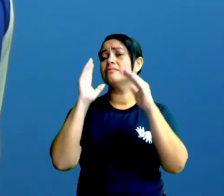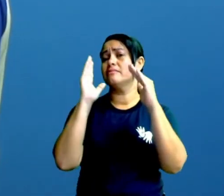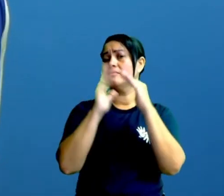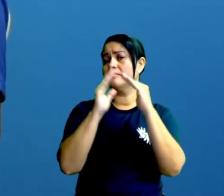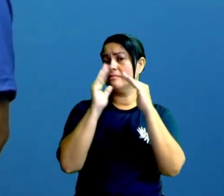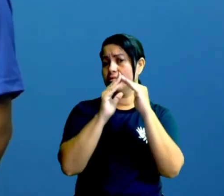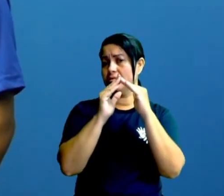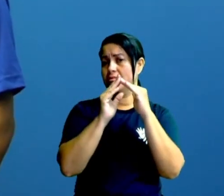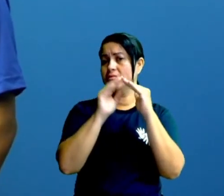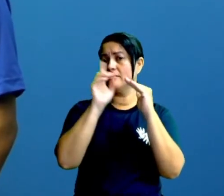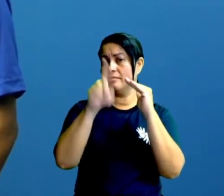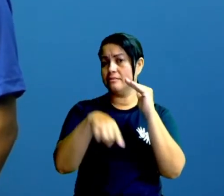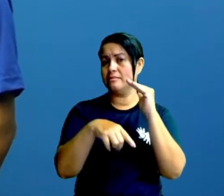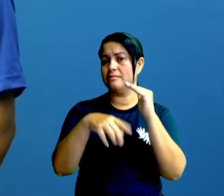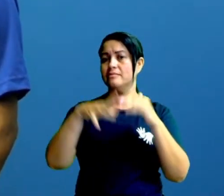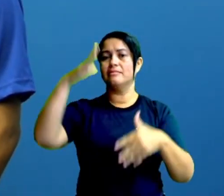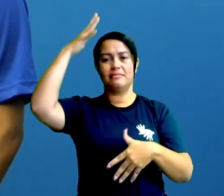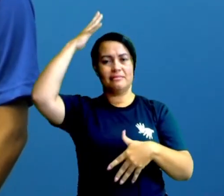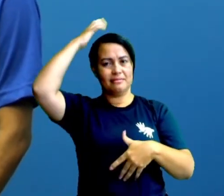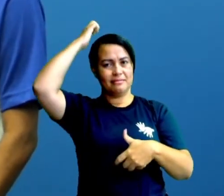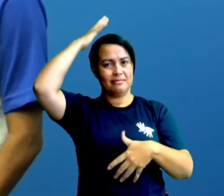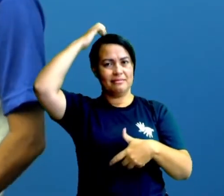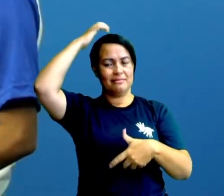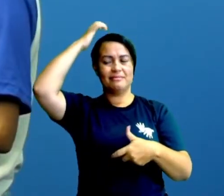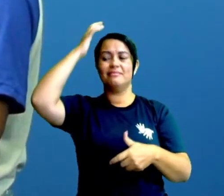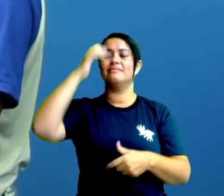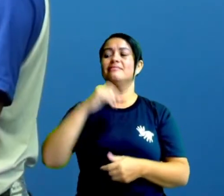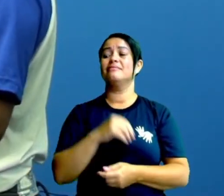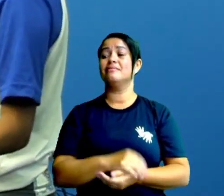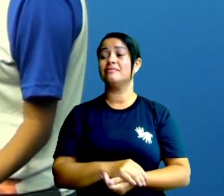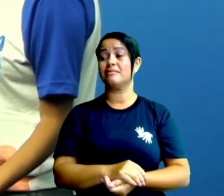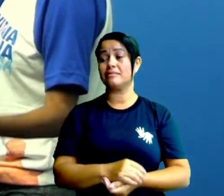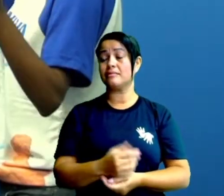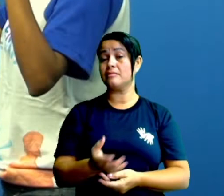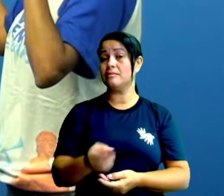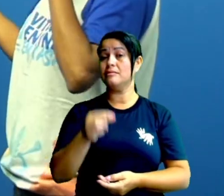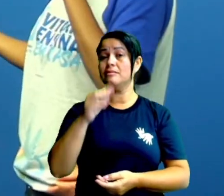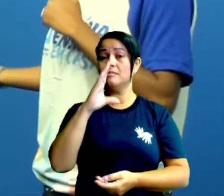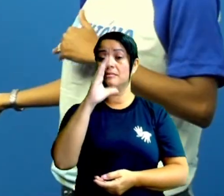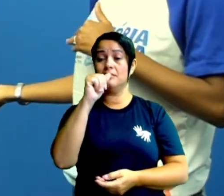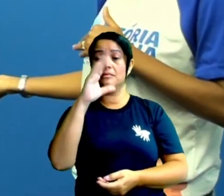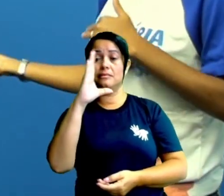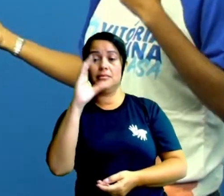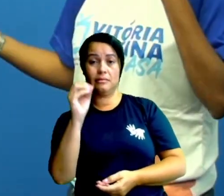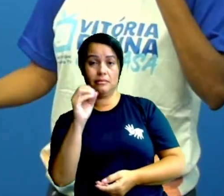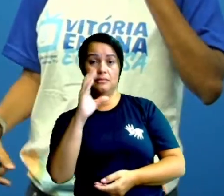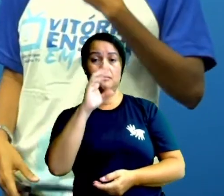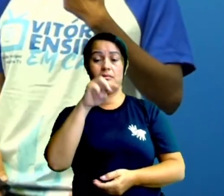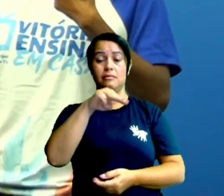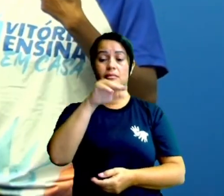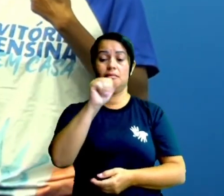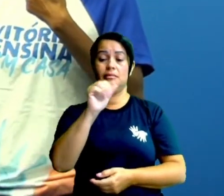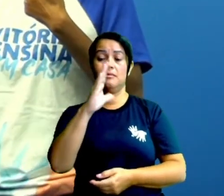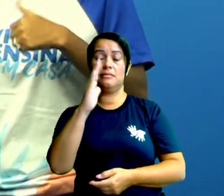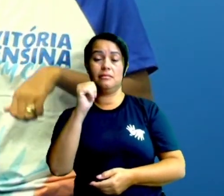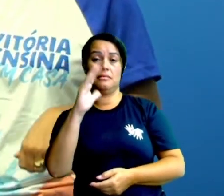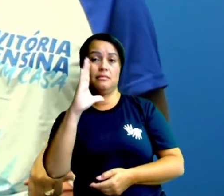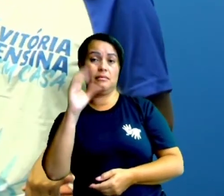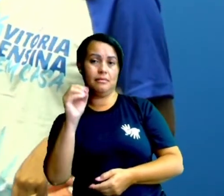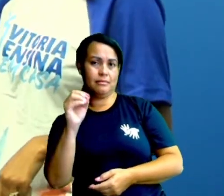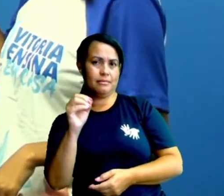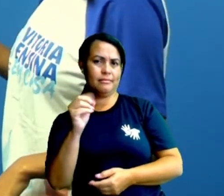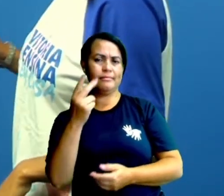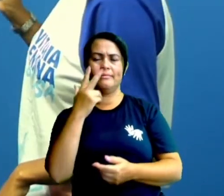mora nela é o macaco então Caco e macaco Simão